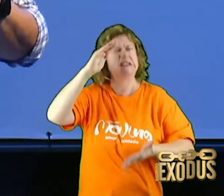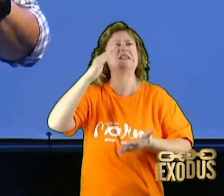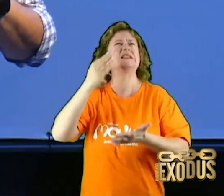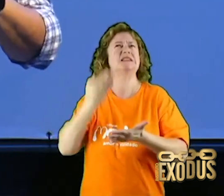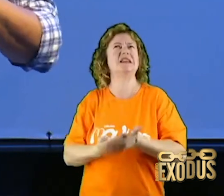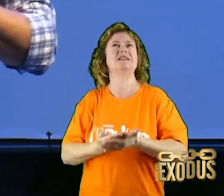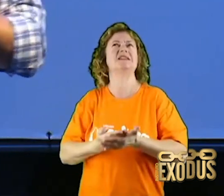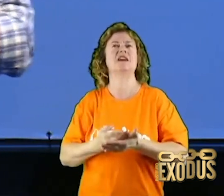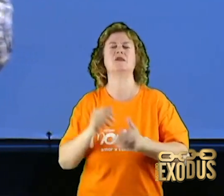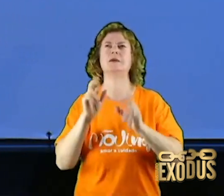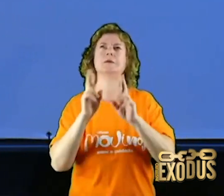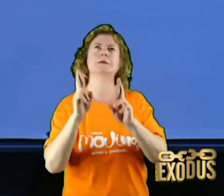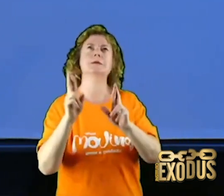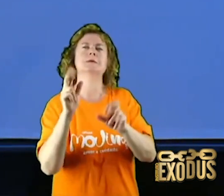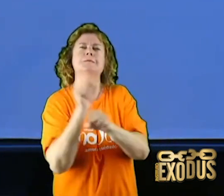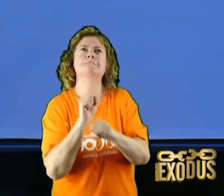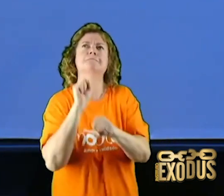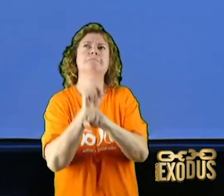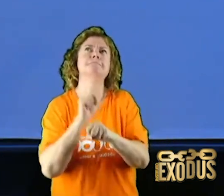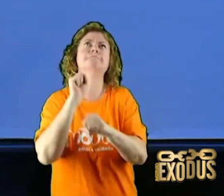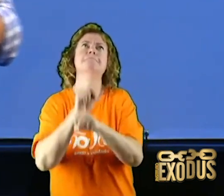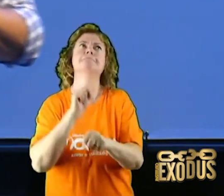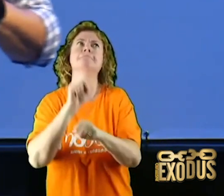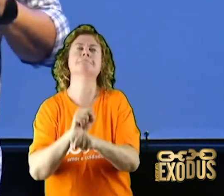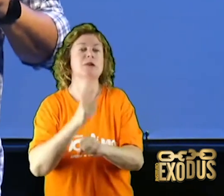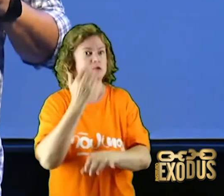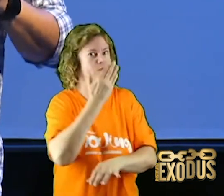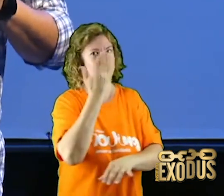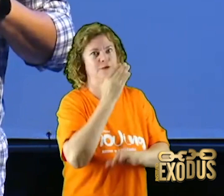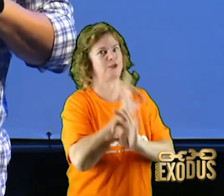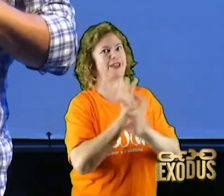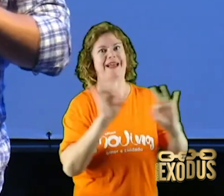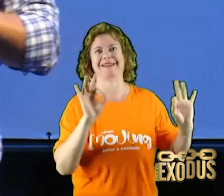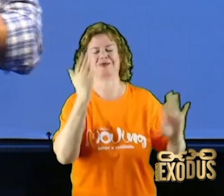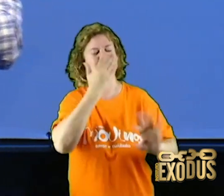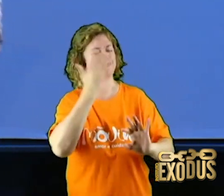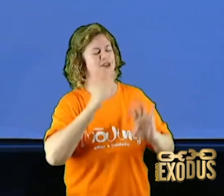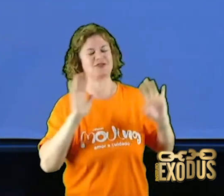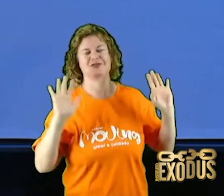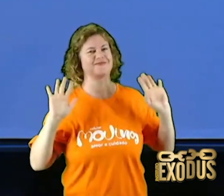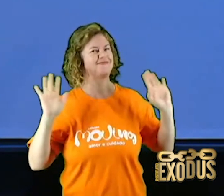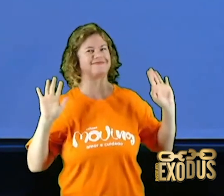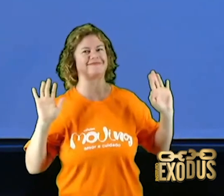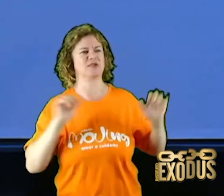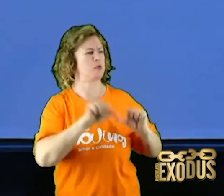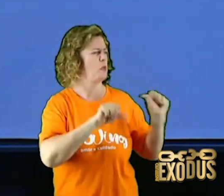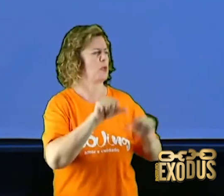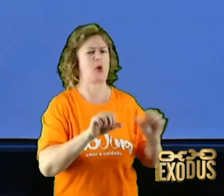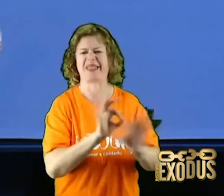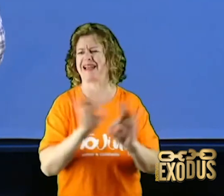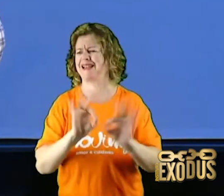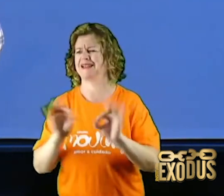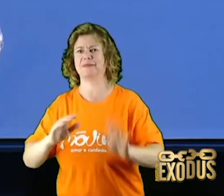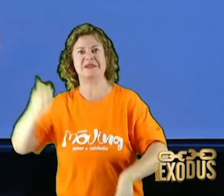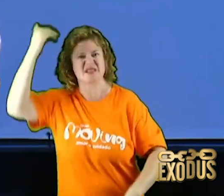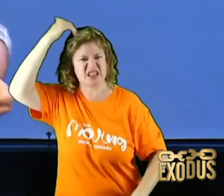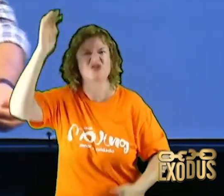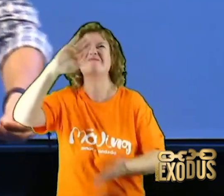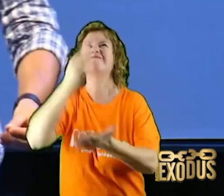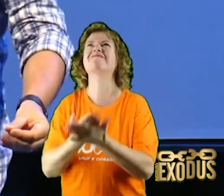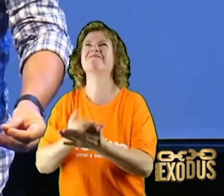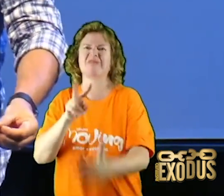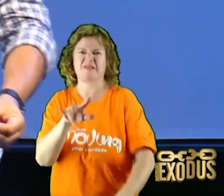fé? É o enxergar o que ninguém vê. É o perceber e crer naquilo que ninguém creu, que ninguém